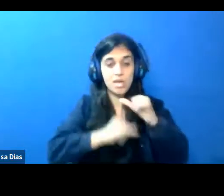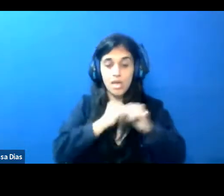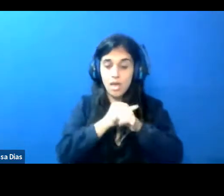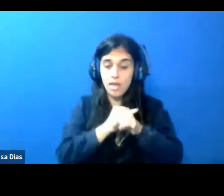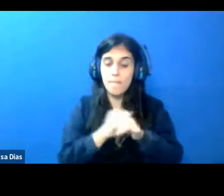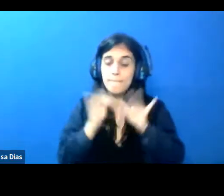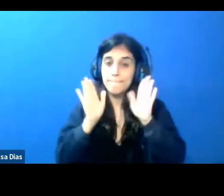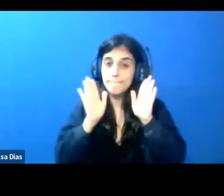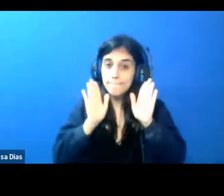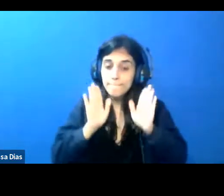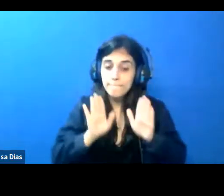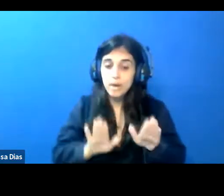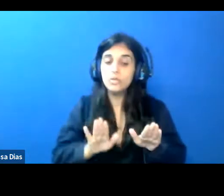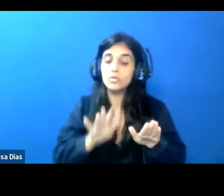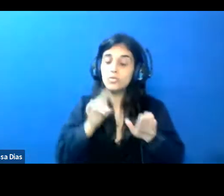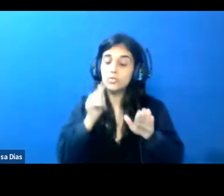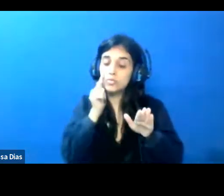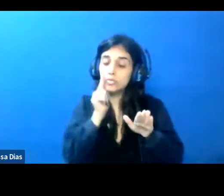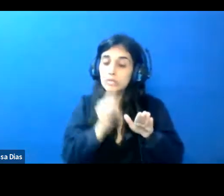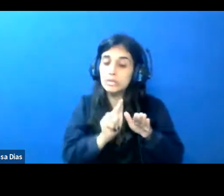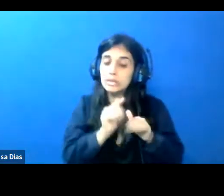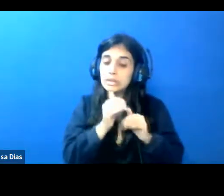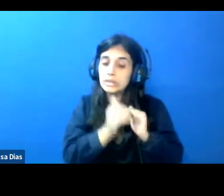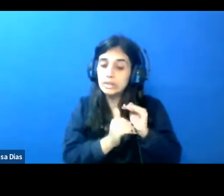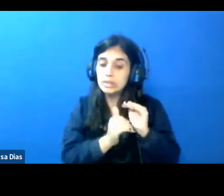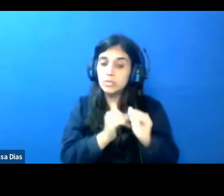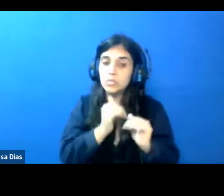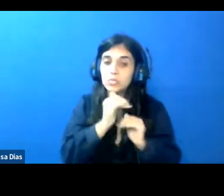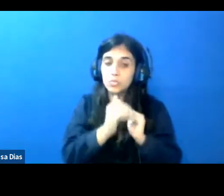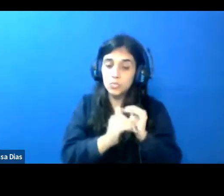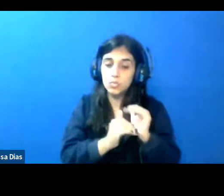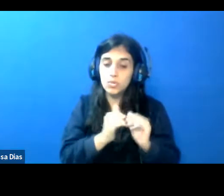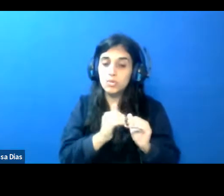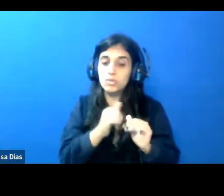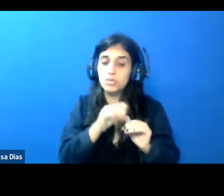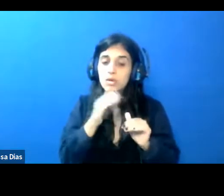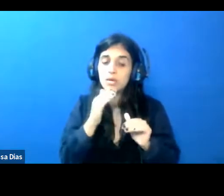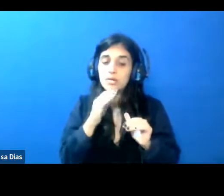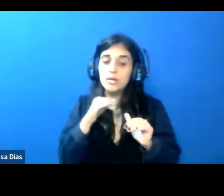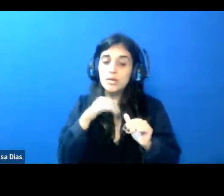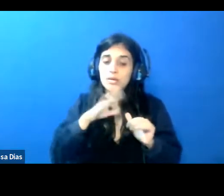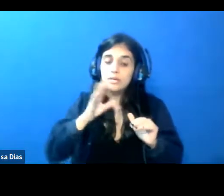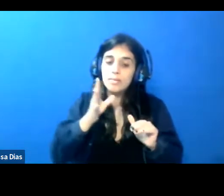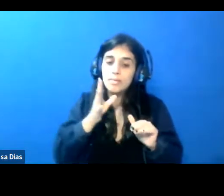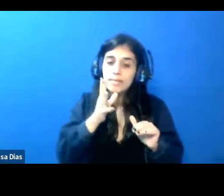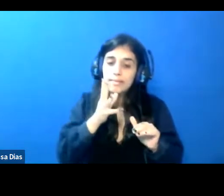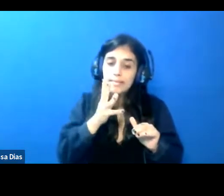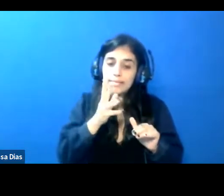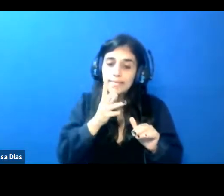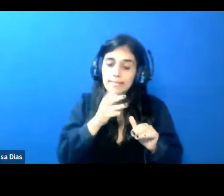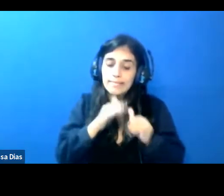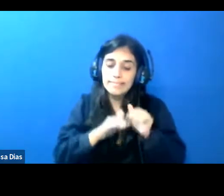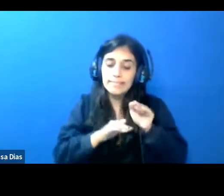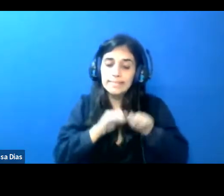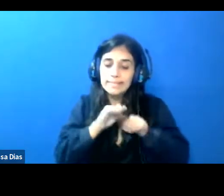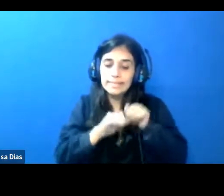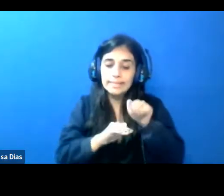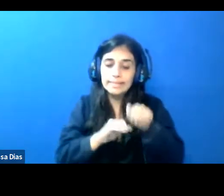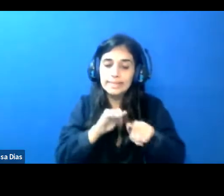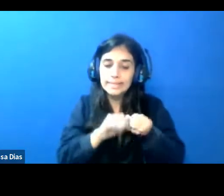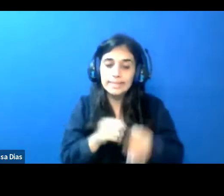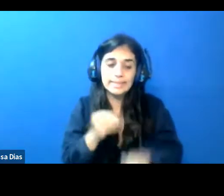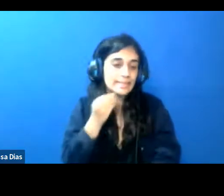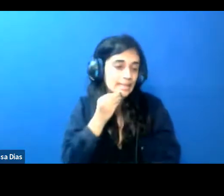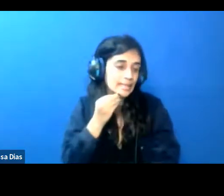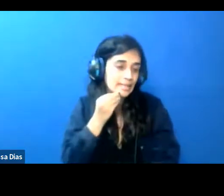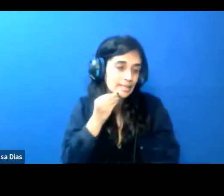consegue ainda estar conseguindo aos nossos passos lentos, mas do nosso jeito, enquanto a pandemia, a